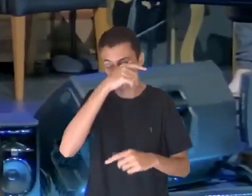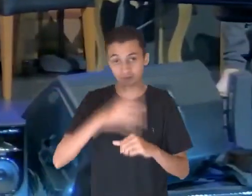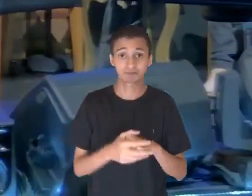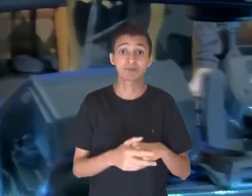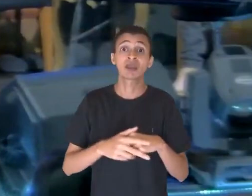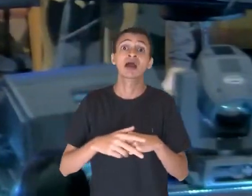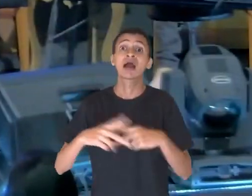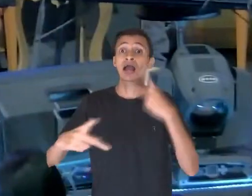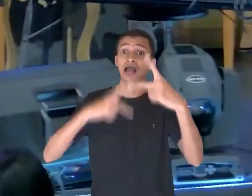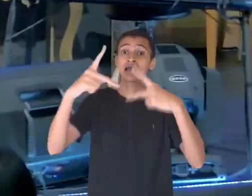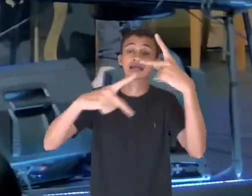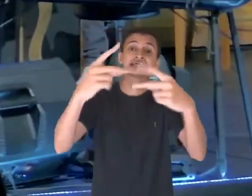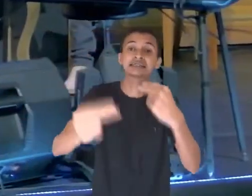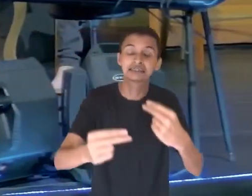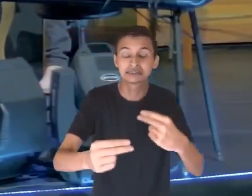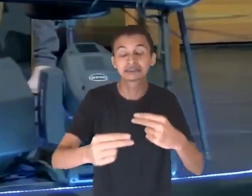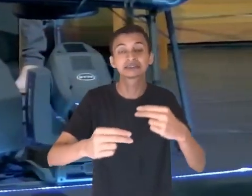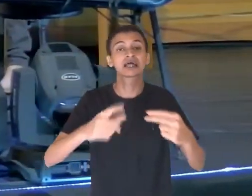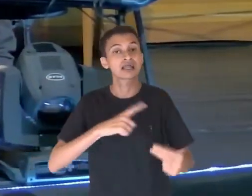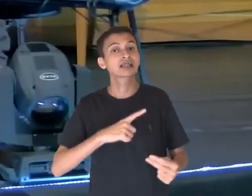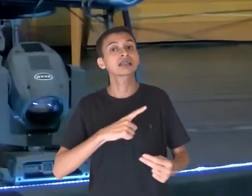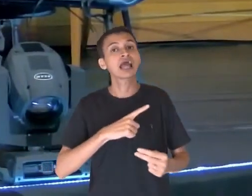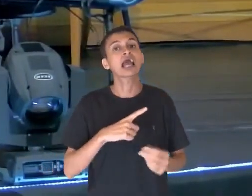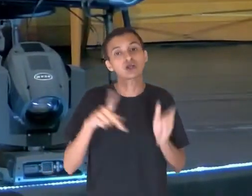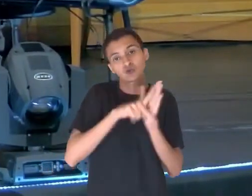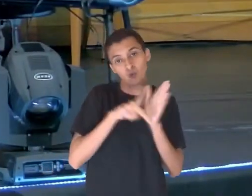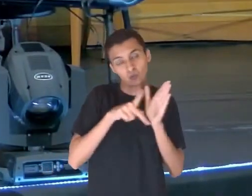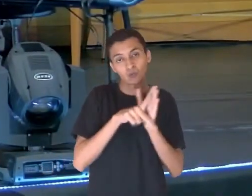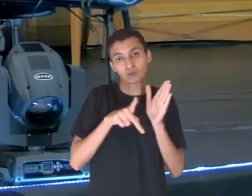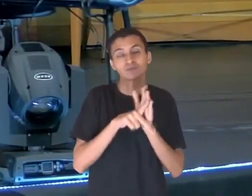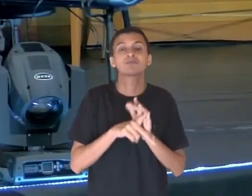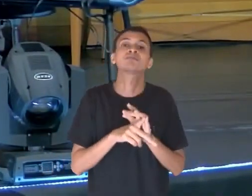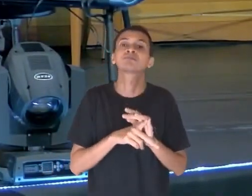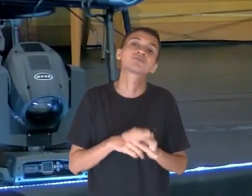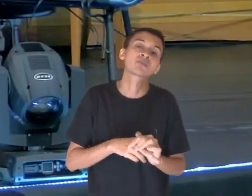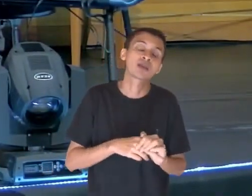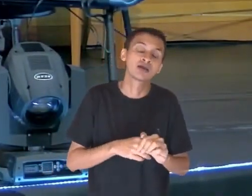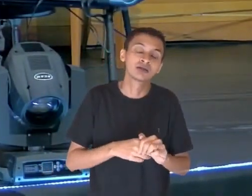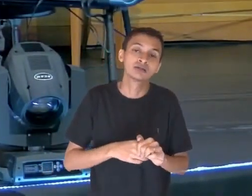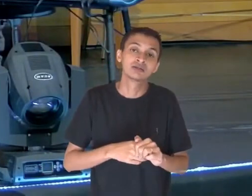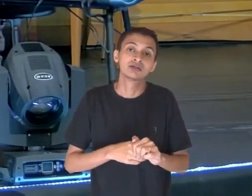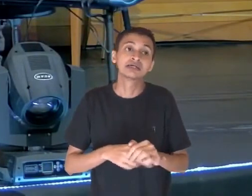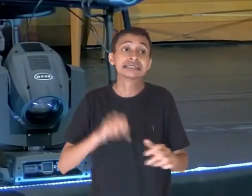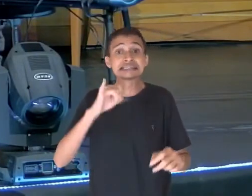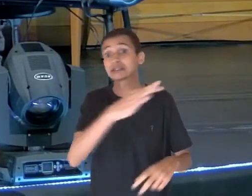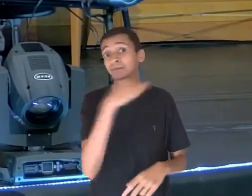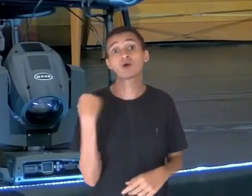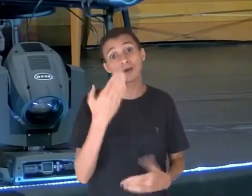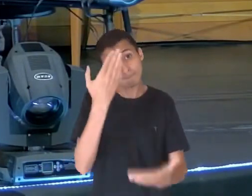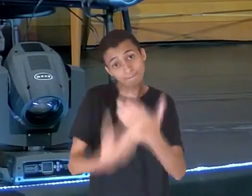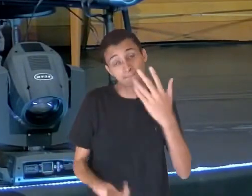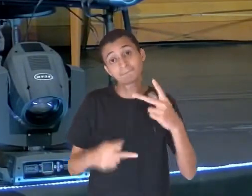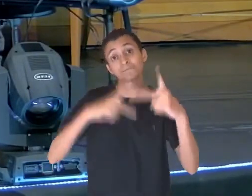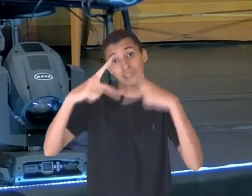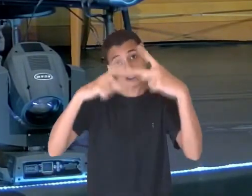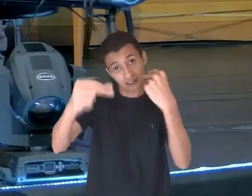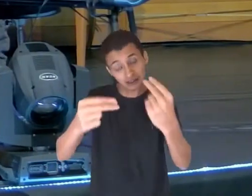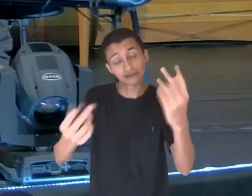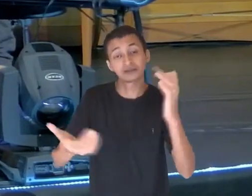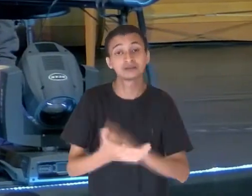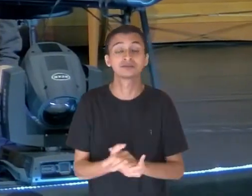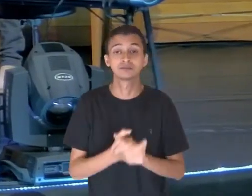tem que passar pelo herdeiro. A herança só pula o herdeiro quando o herdeiro está morto. E tem gente que está